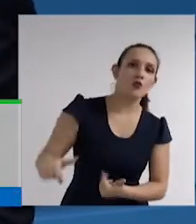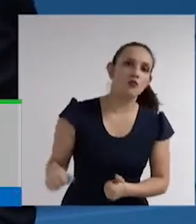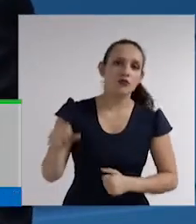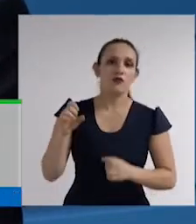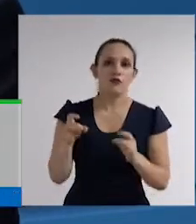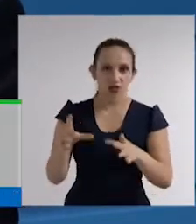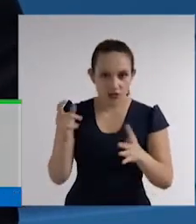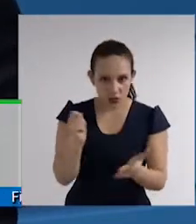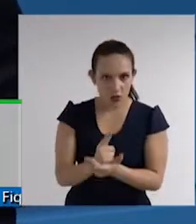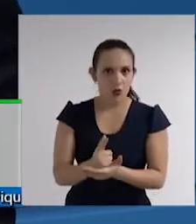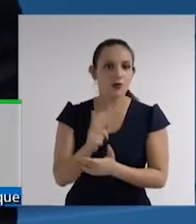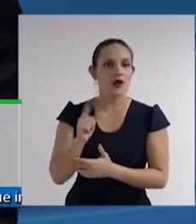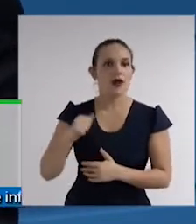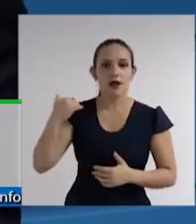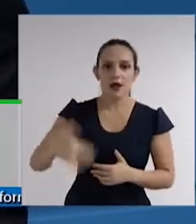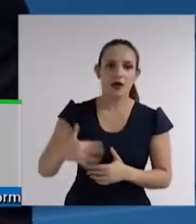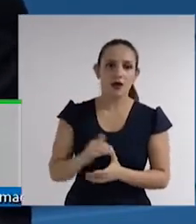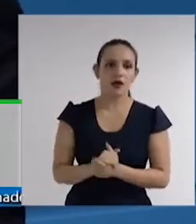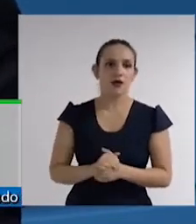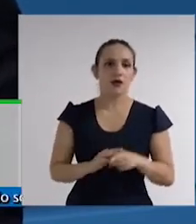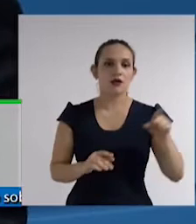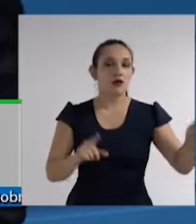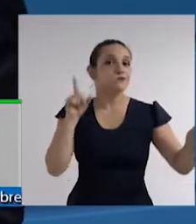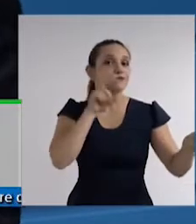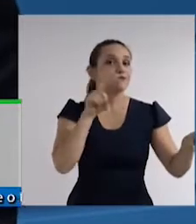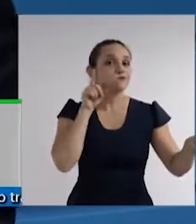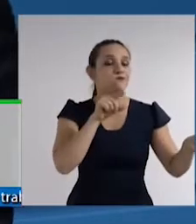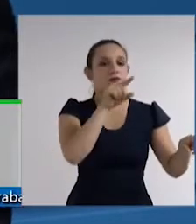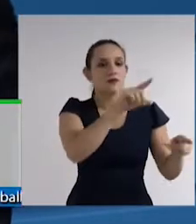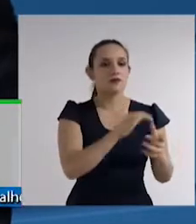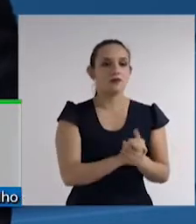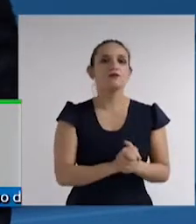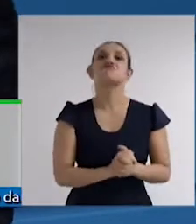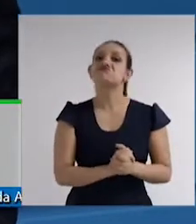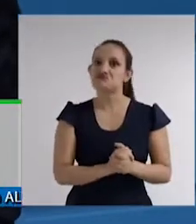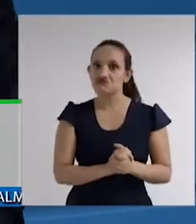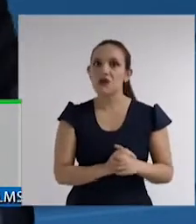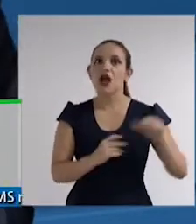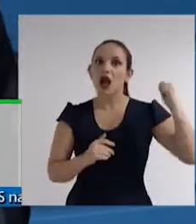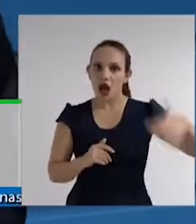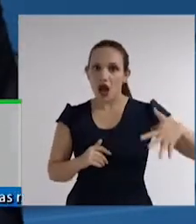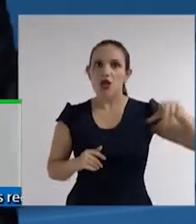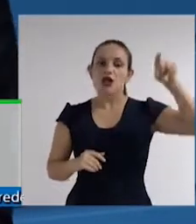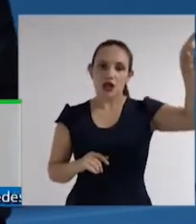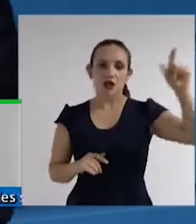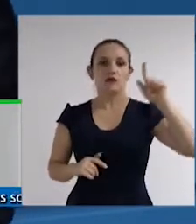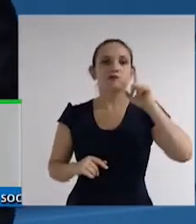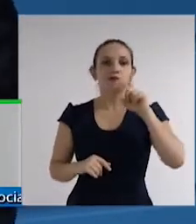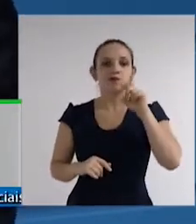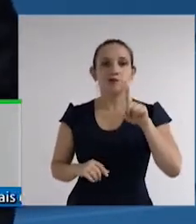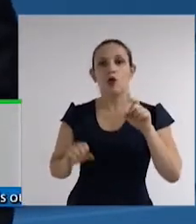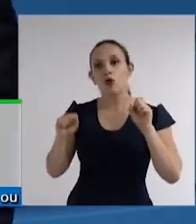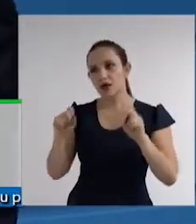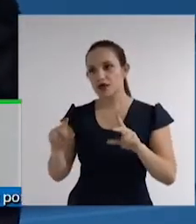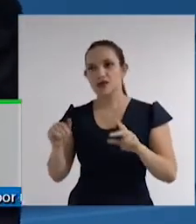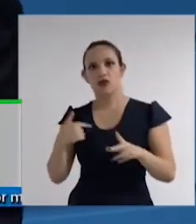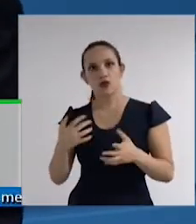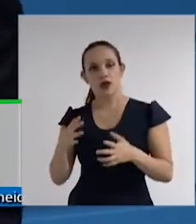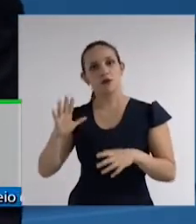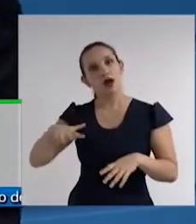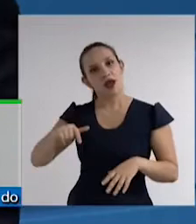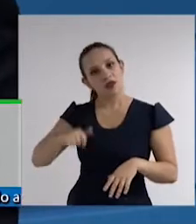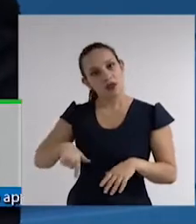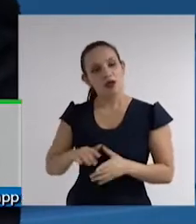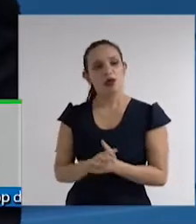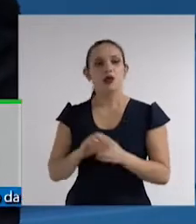tão alto. Nos Estados Unidos, o preço da gasolina nunca esteve tão alto. Se eu vou baratear esse preço, eu tenho que